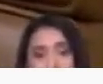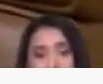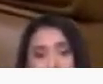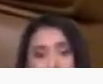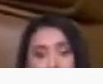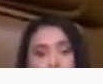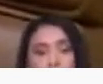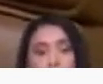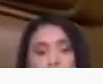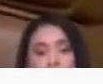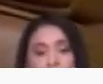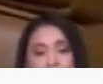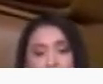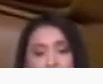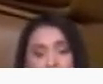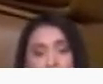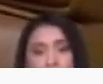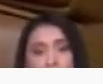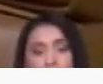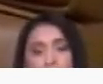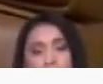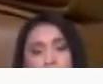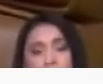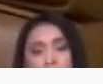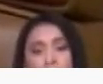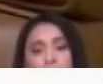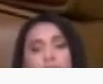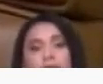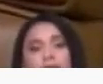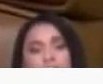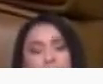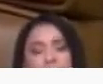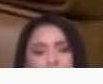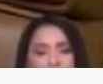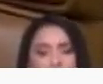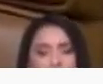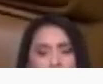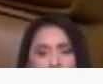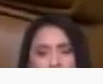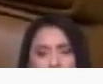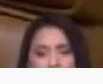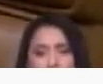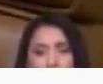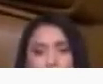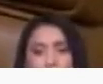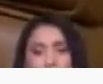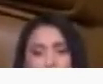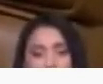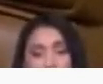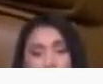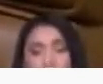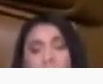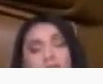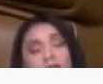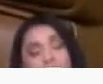delegada, assim, ao segundo plano. E isso é péssimo. Enquanto nós não